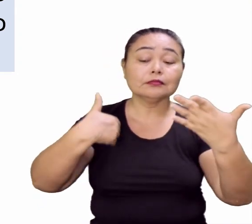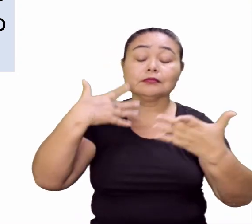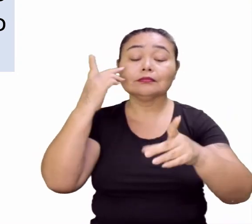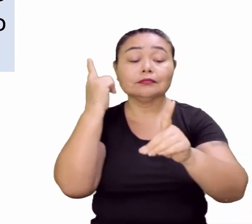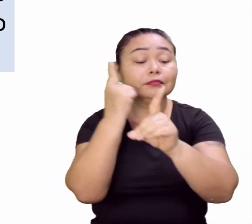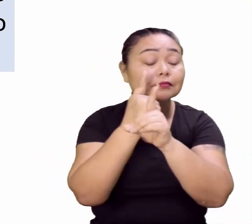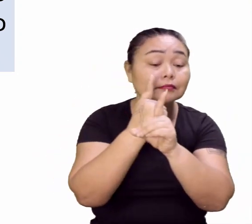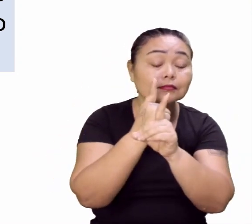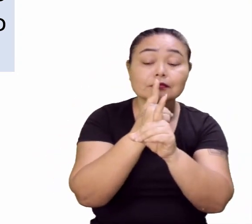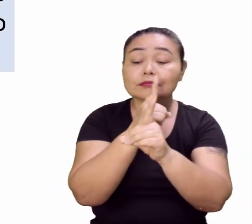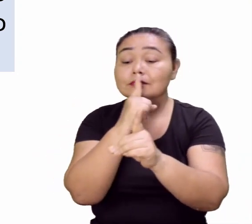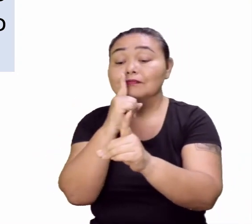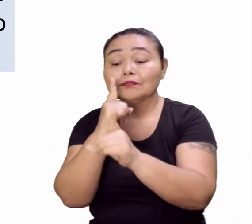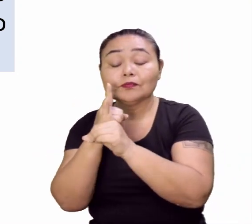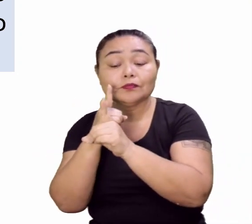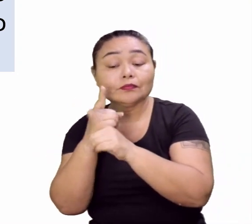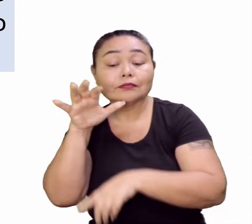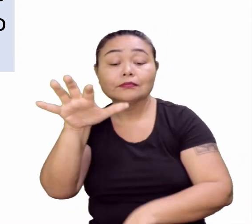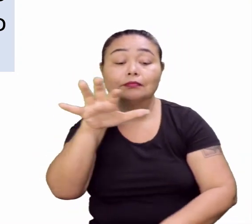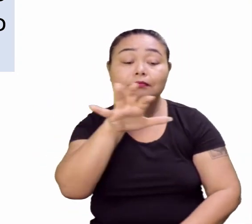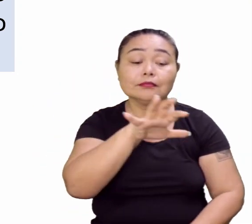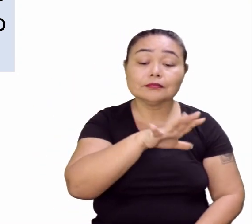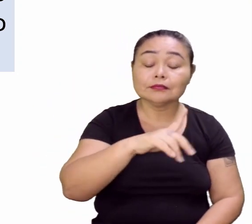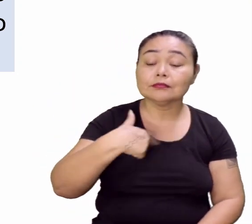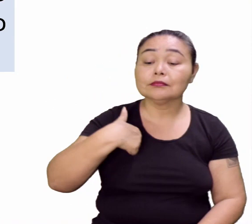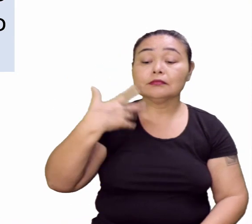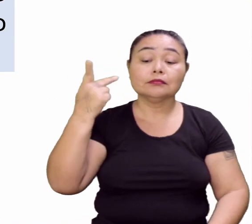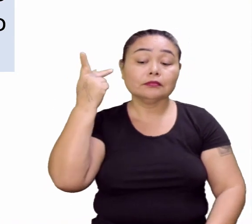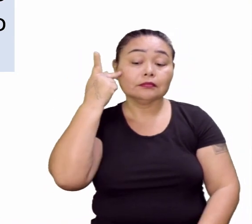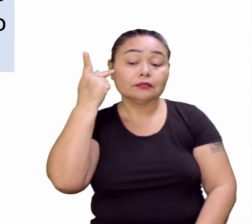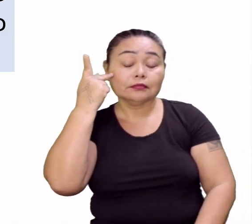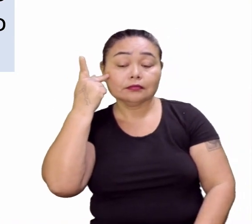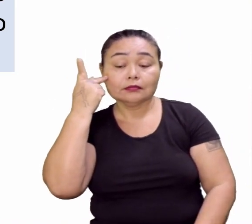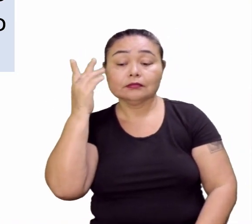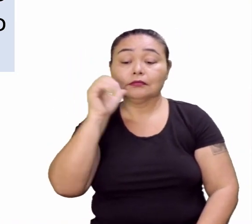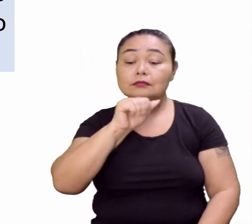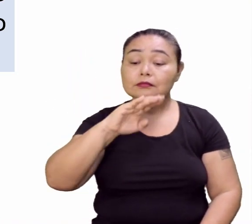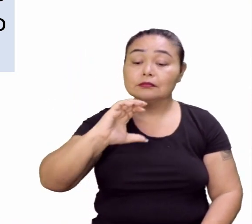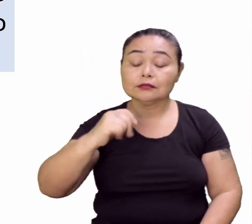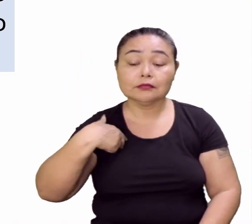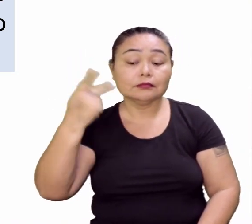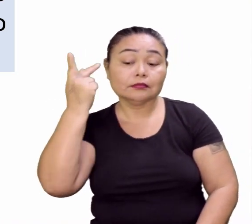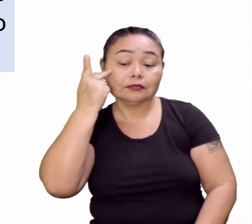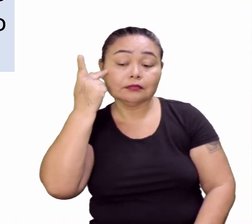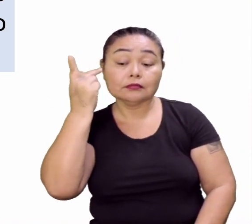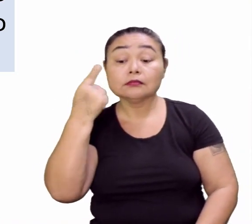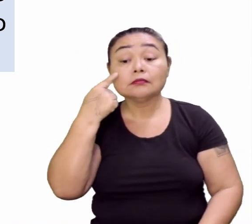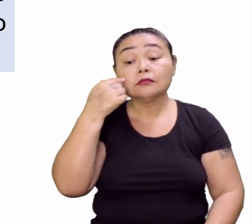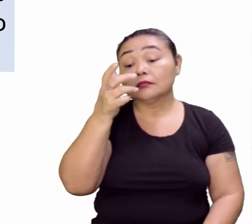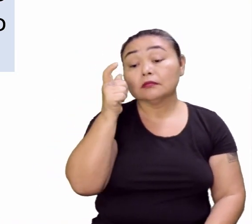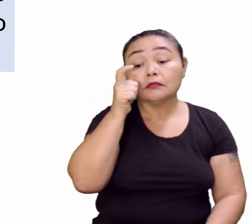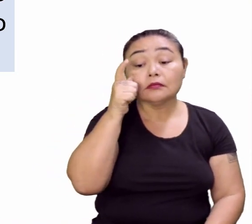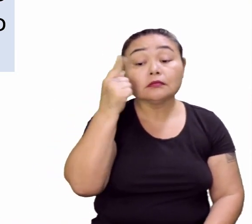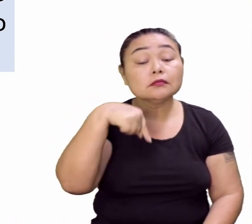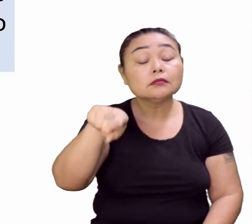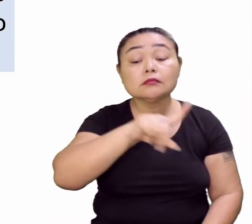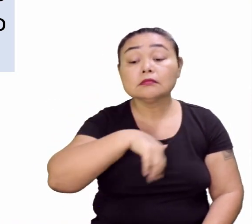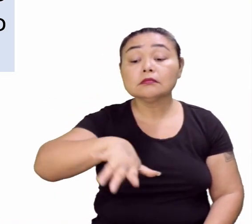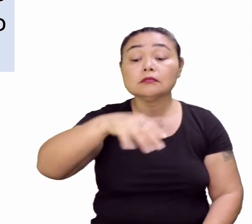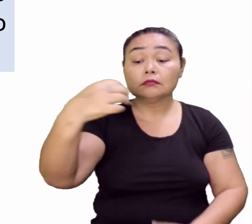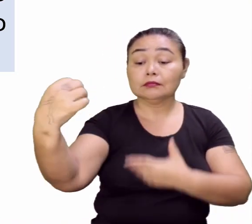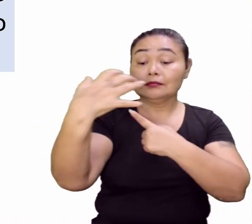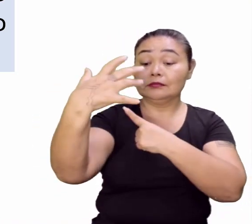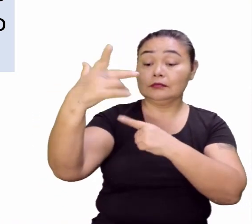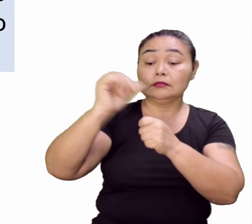encontrando, por exemplo, aí, a região metropolitana de São Paulo, a ABC Paulista, ali onde a gente consegue observar, professor Jorge, grandes influências